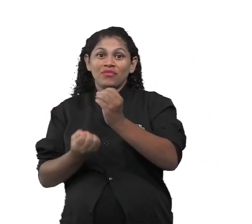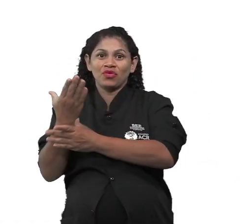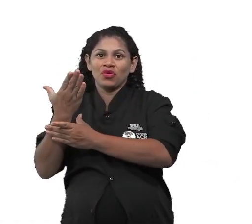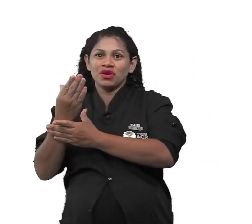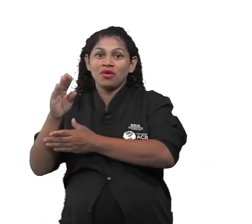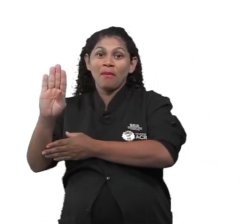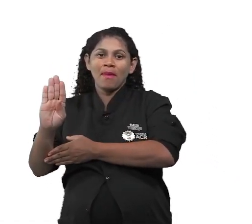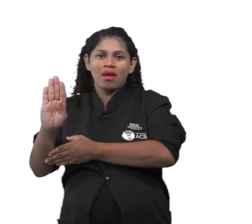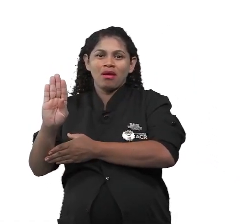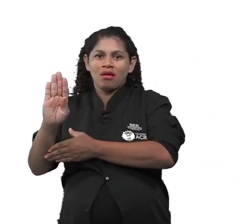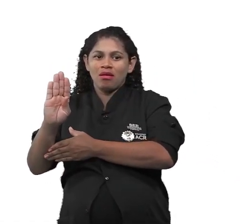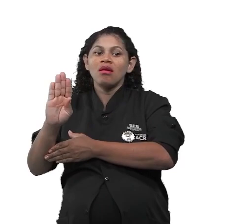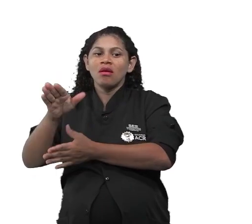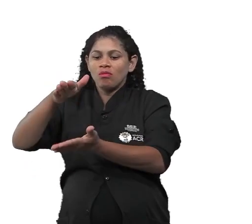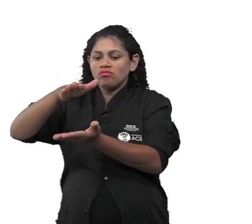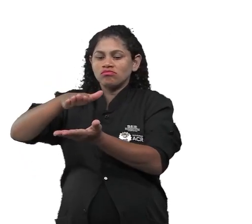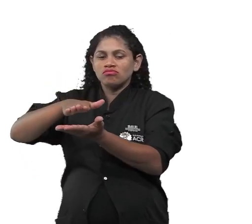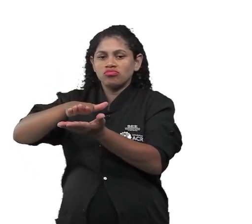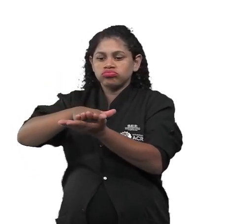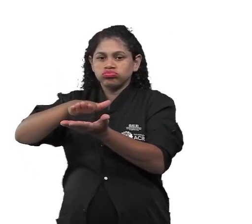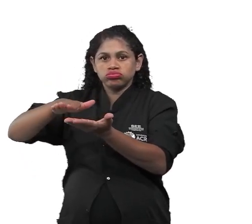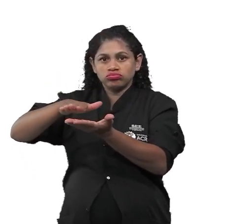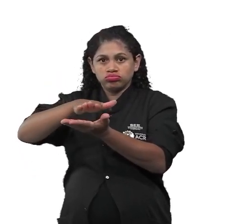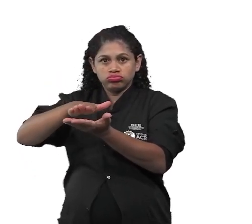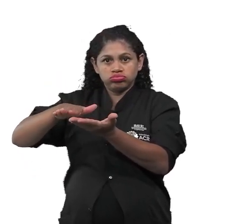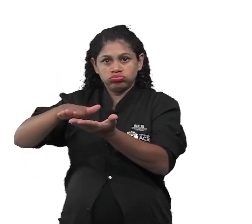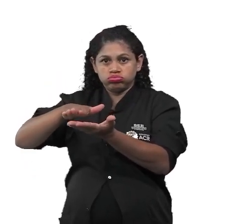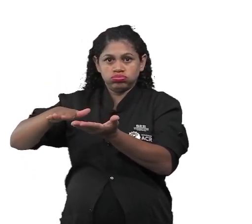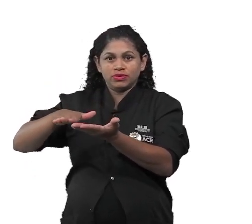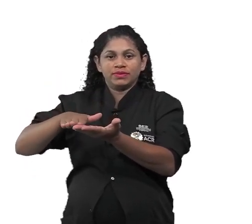ideia. Agora a ideia do princípio de Cavalieri é a seguinte.